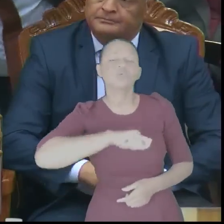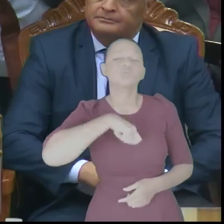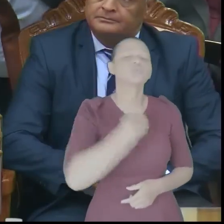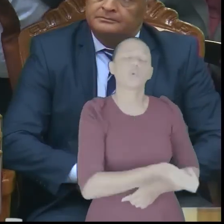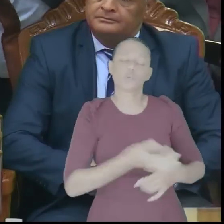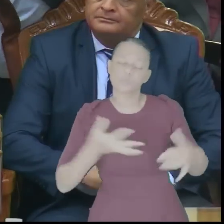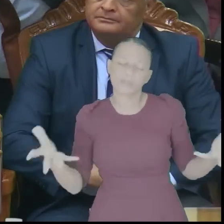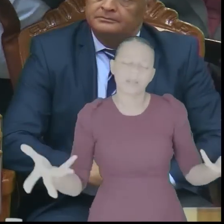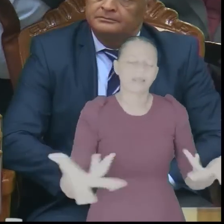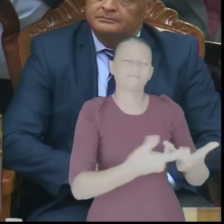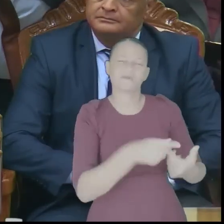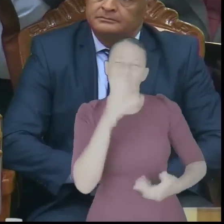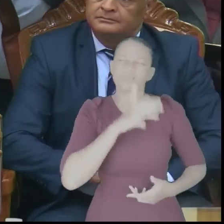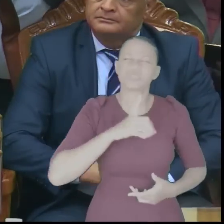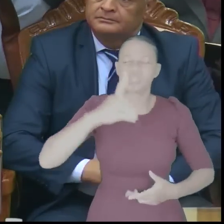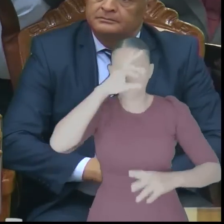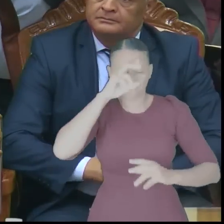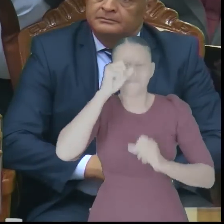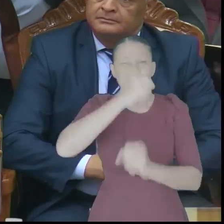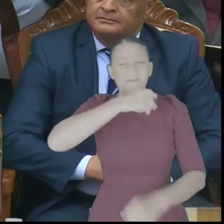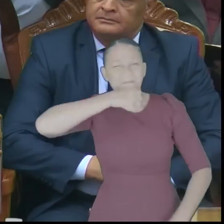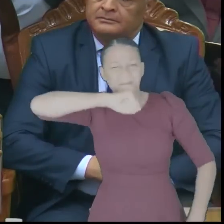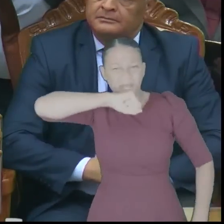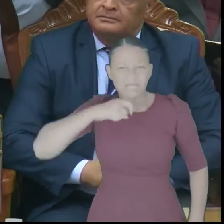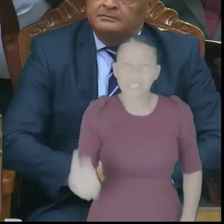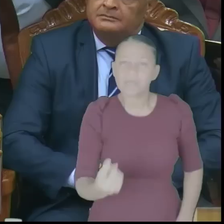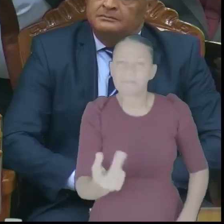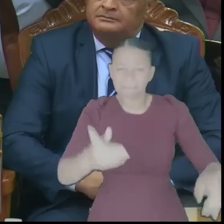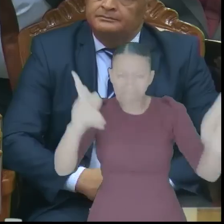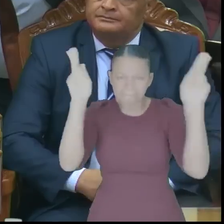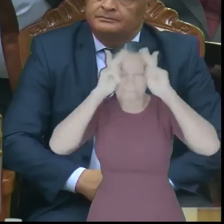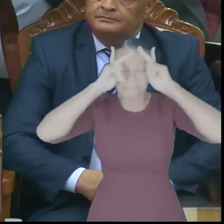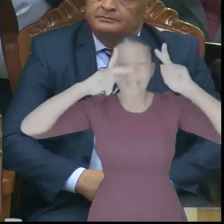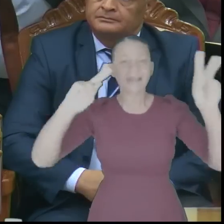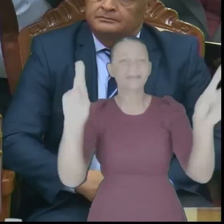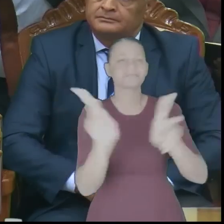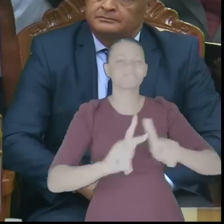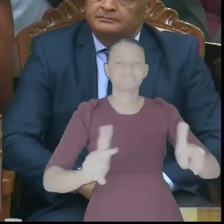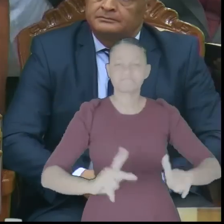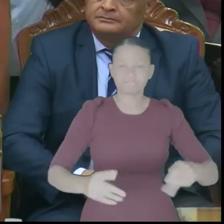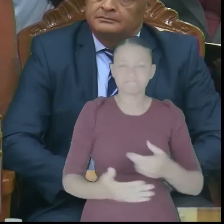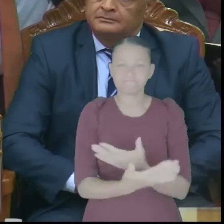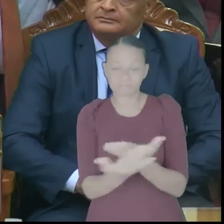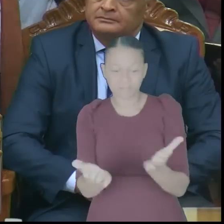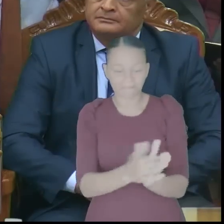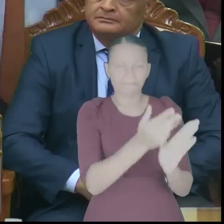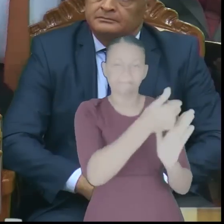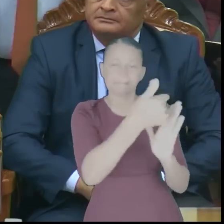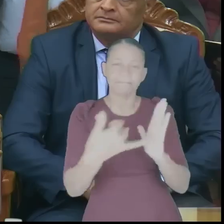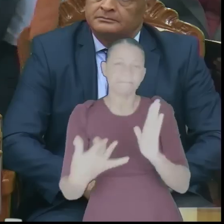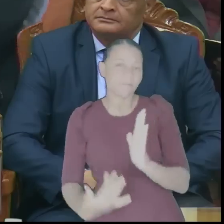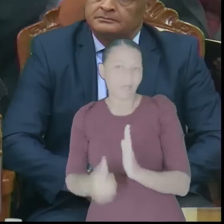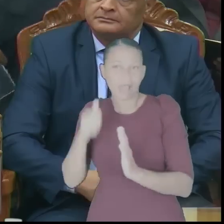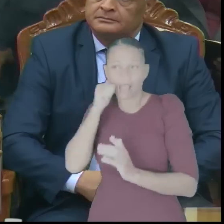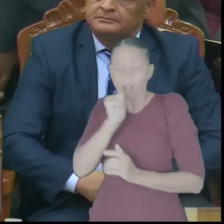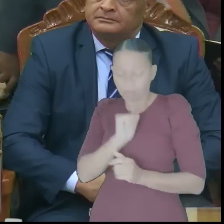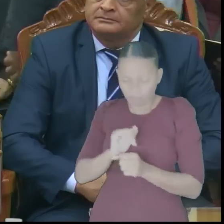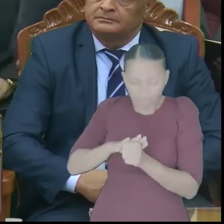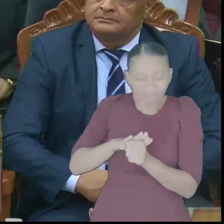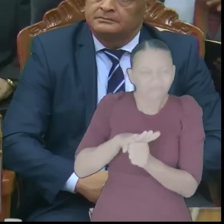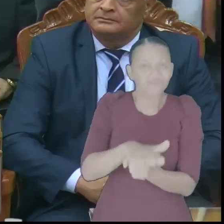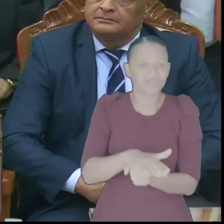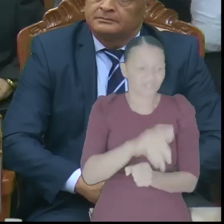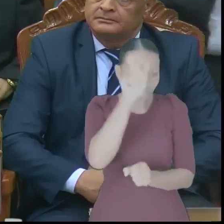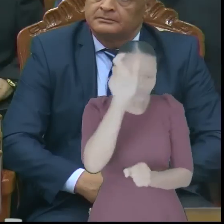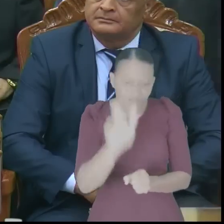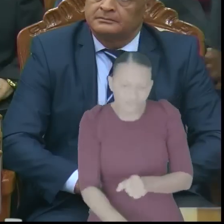Deus forte, Pai da eternidade, príncipe da paz. A Bíblia diz que uma virgem conceberá, o mesmo